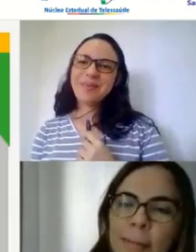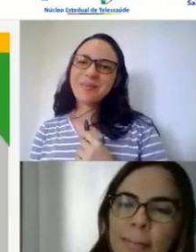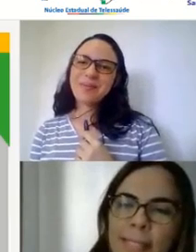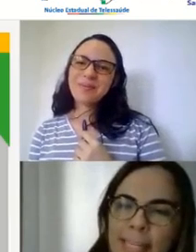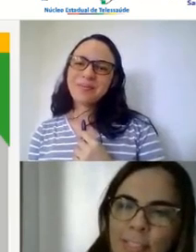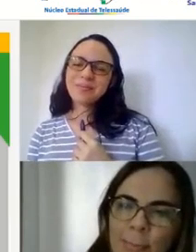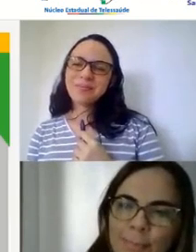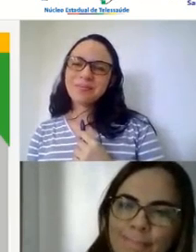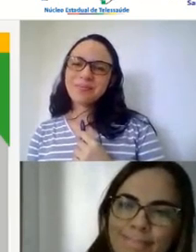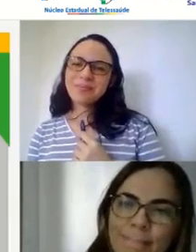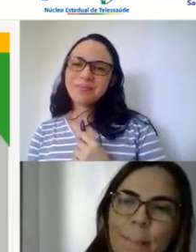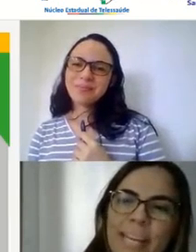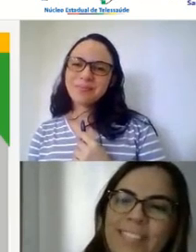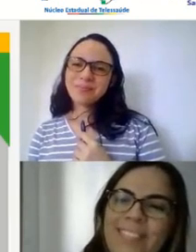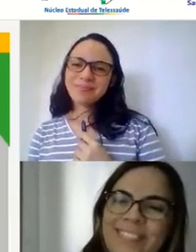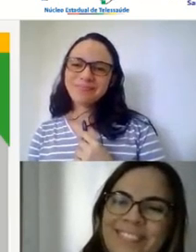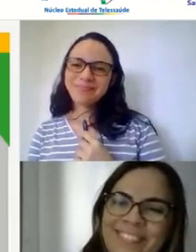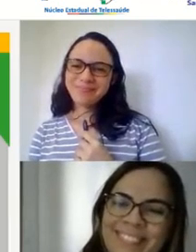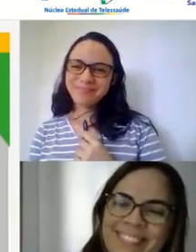beijo